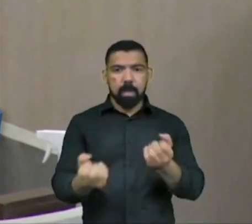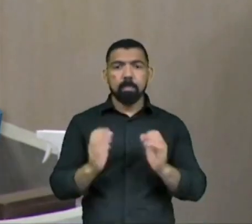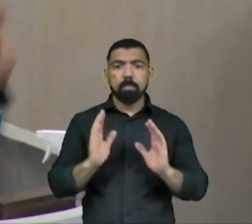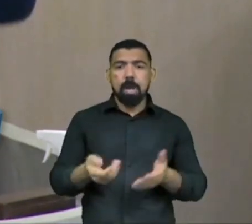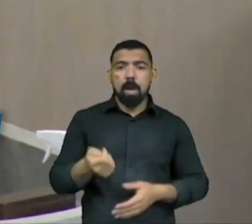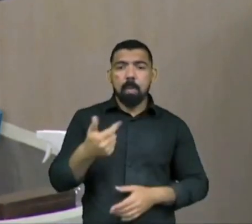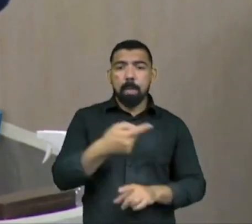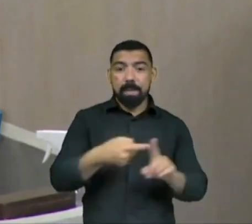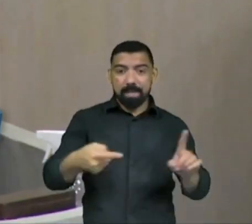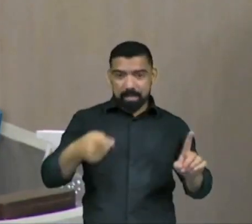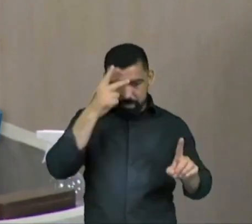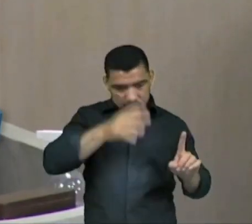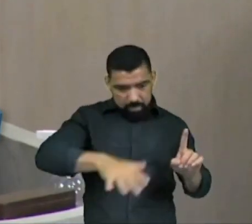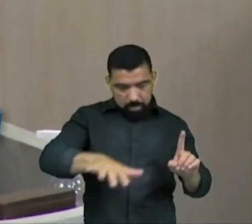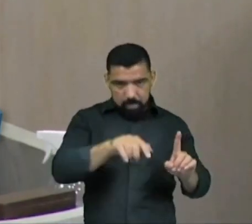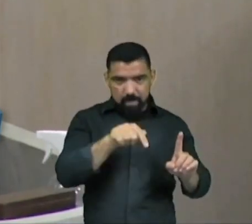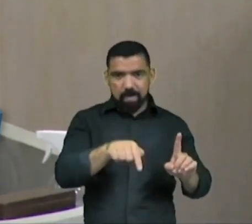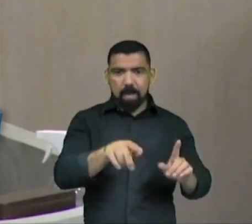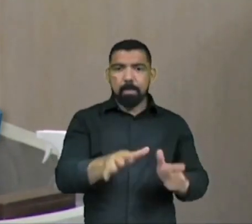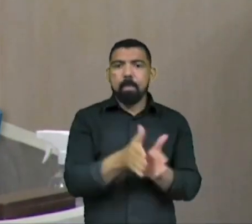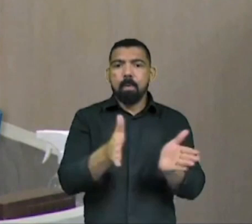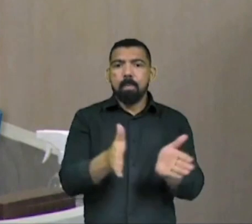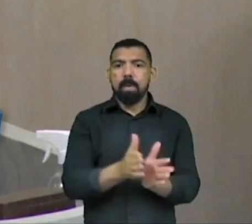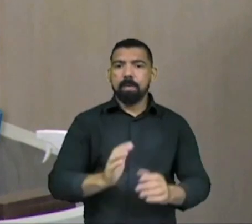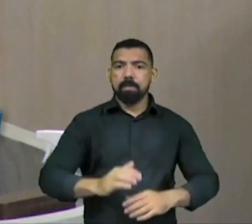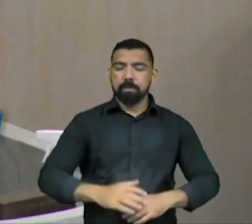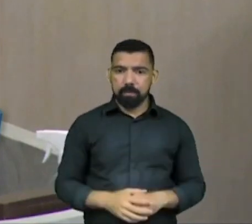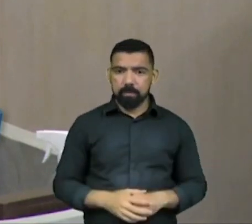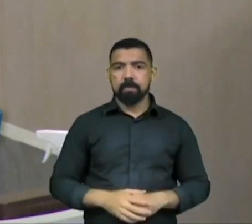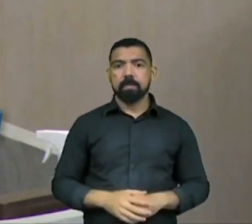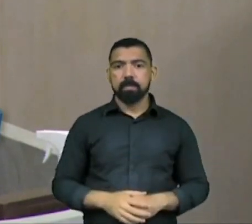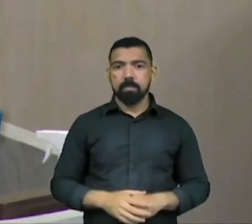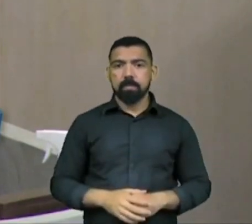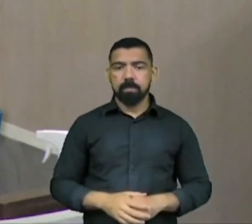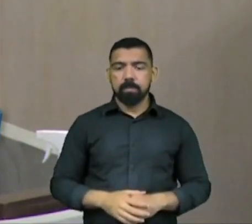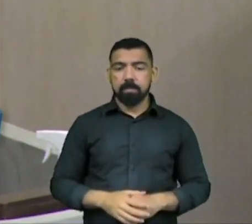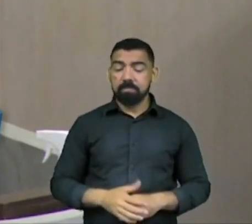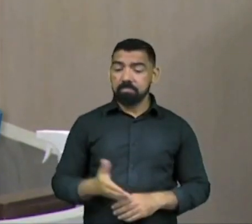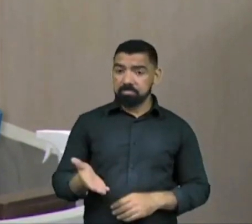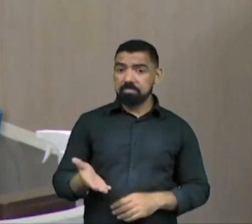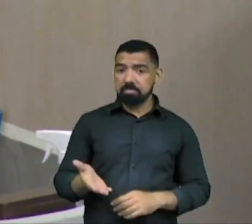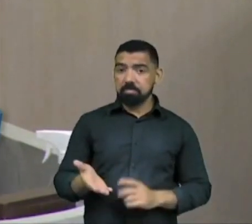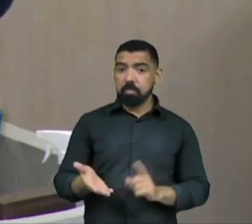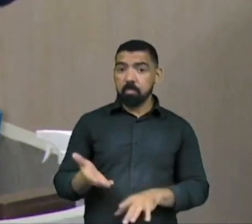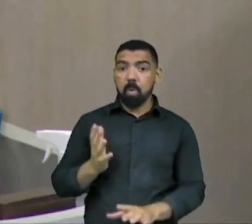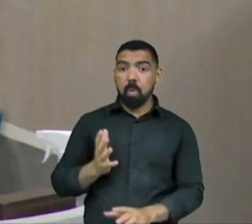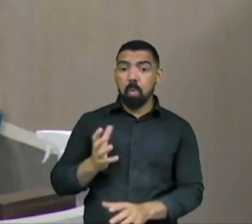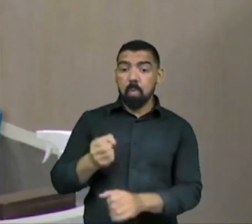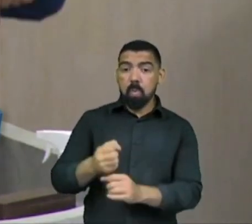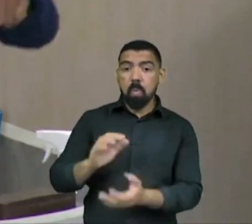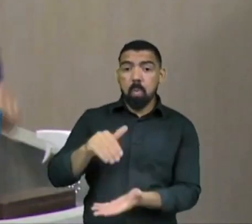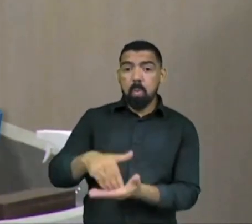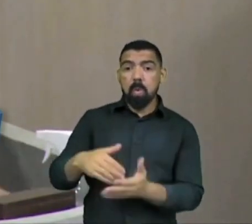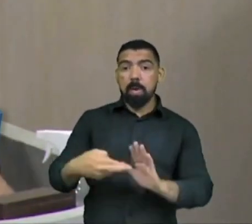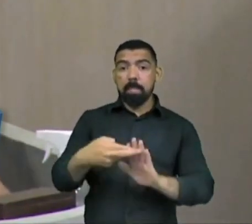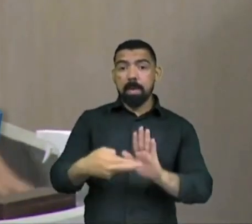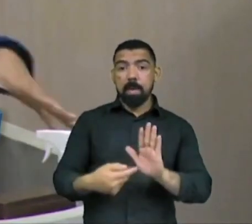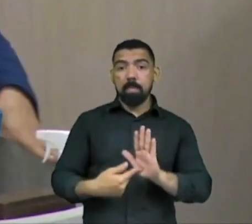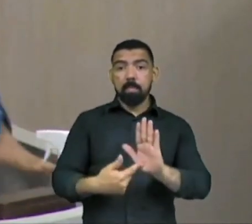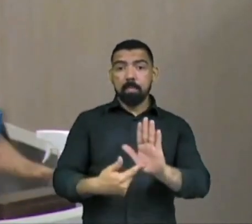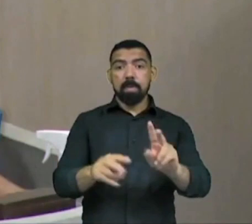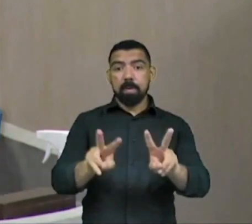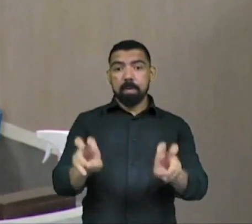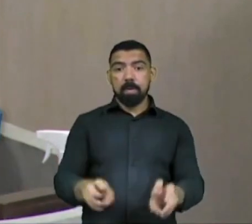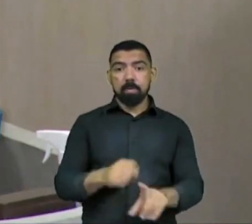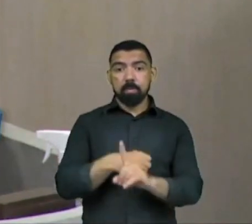da população na faixa de pobreza. Esses foram os últimos relatórios apresentados sobre a situação